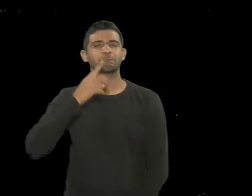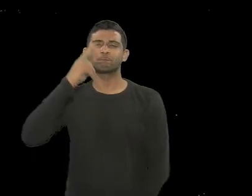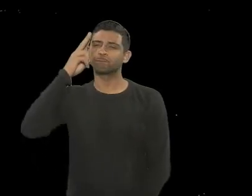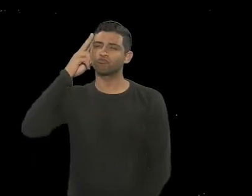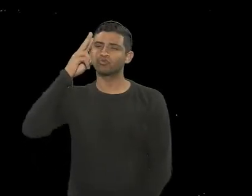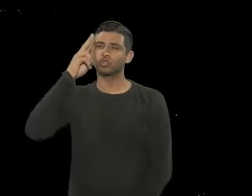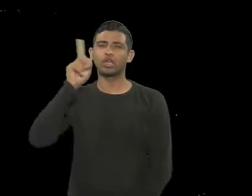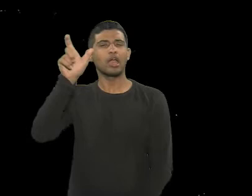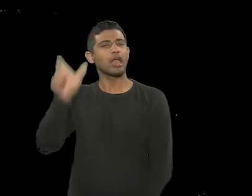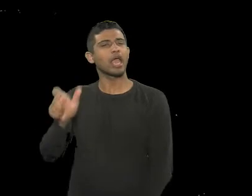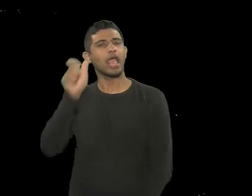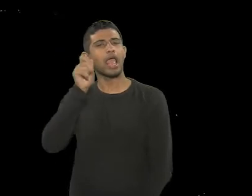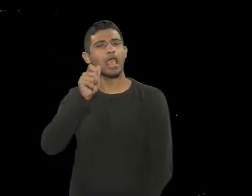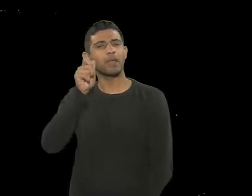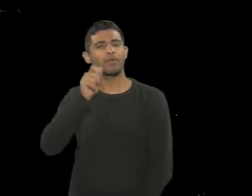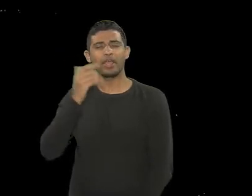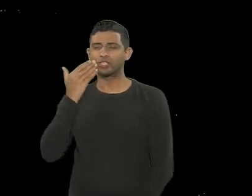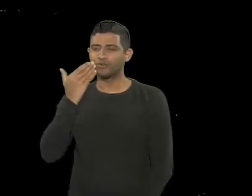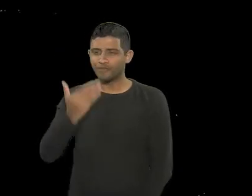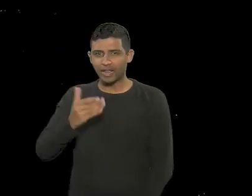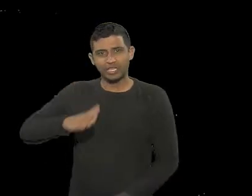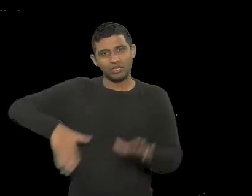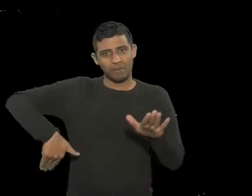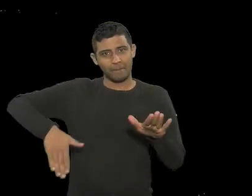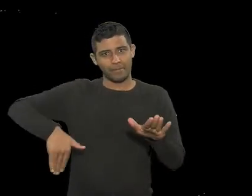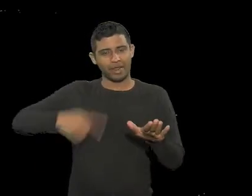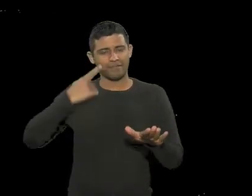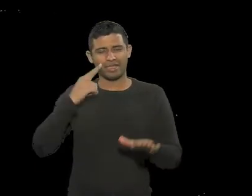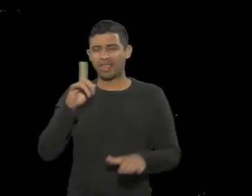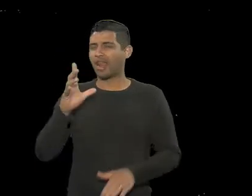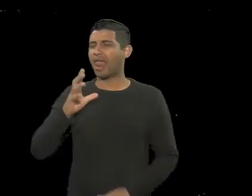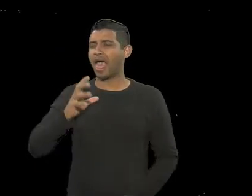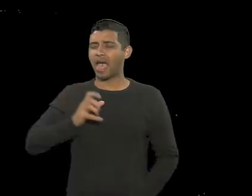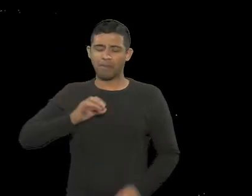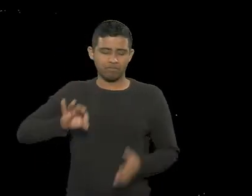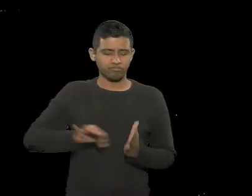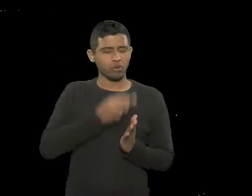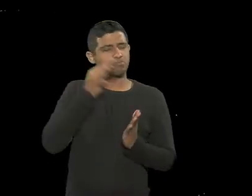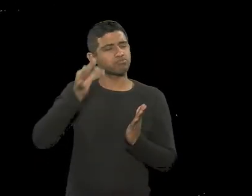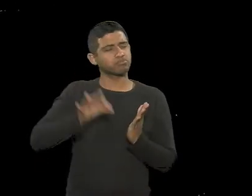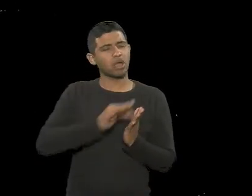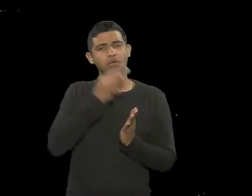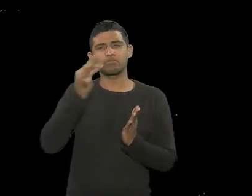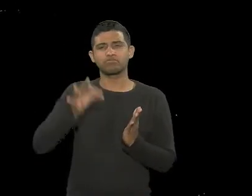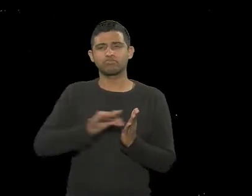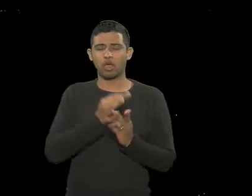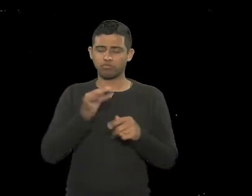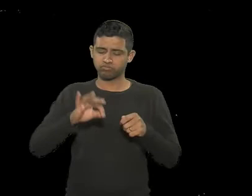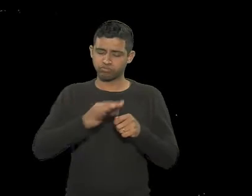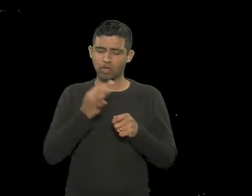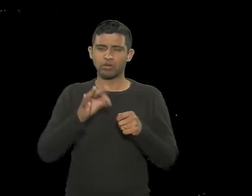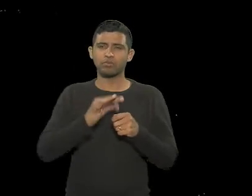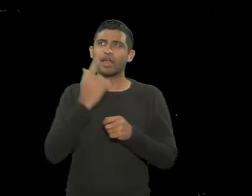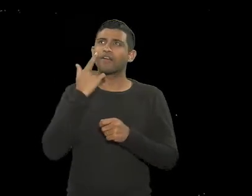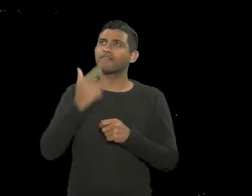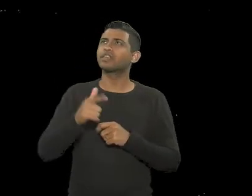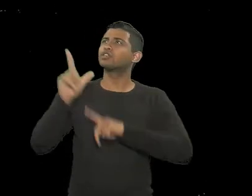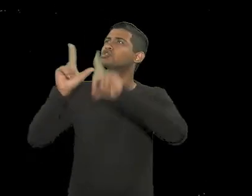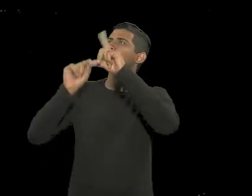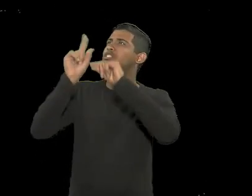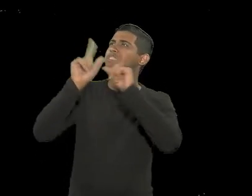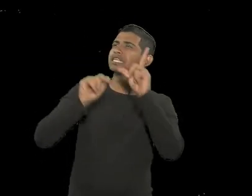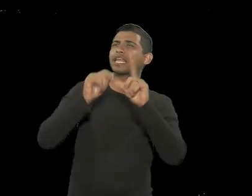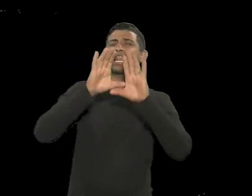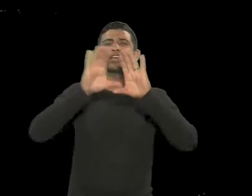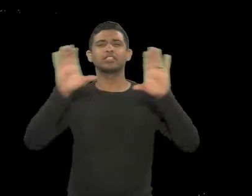Era uma vez uma menina que morava na beirinha da praia. Ela adorava bordar. E ela bordava as estrelas do céu,